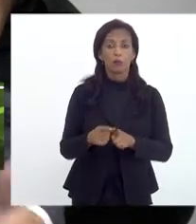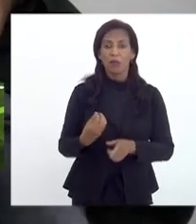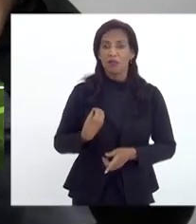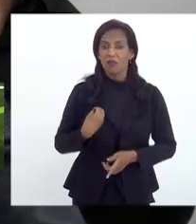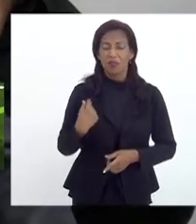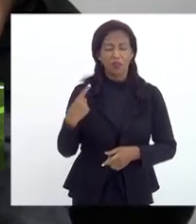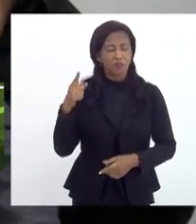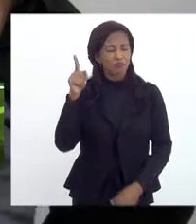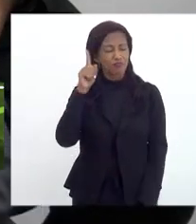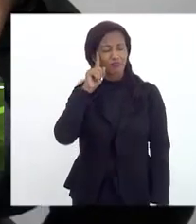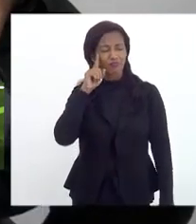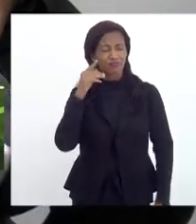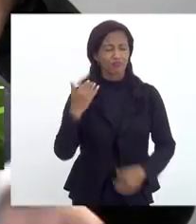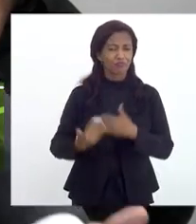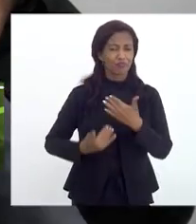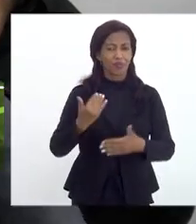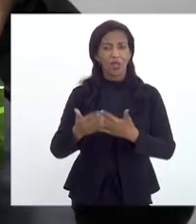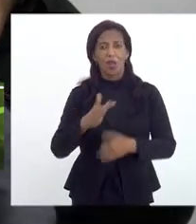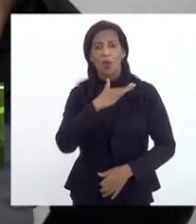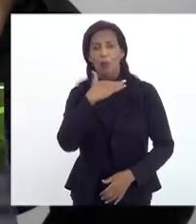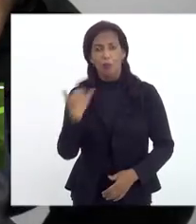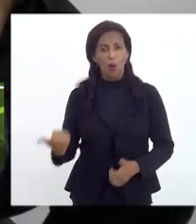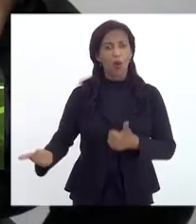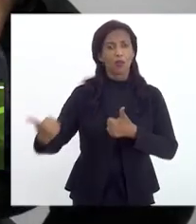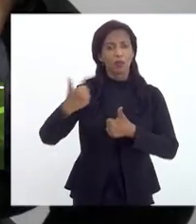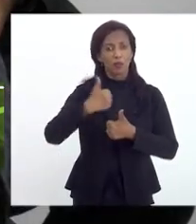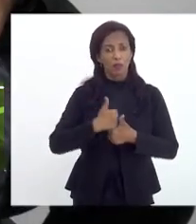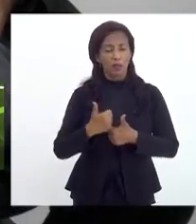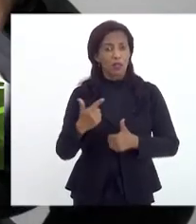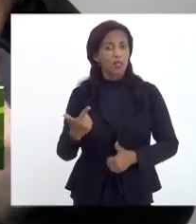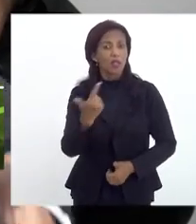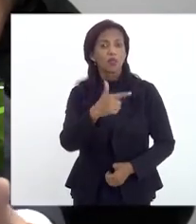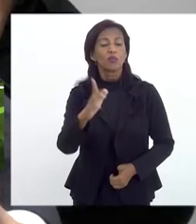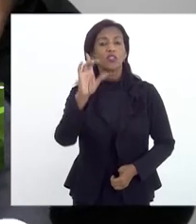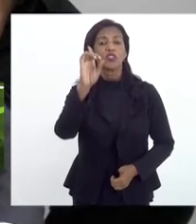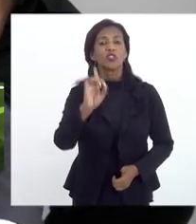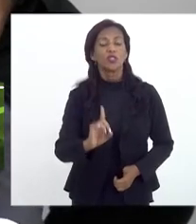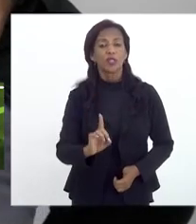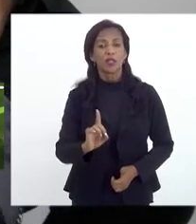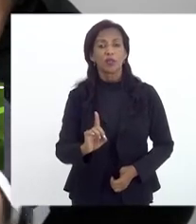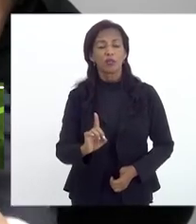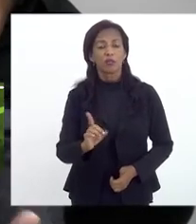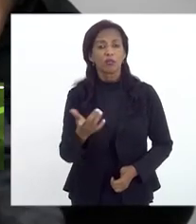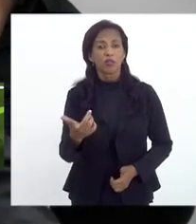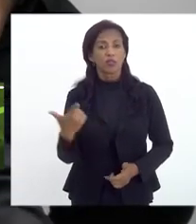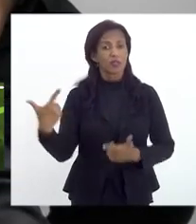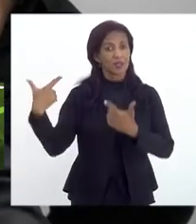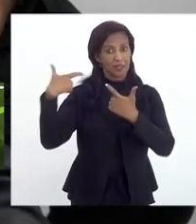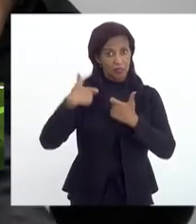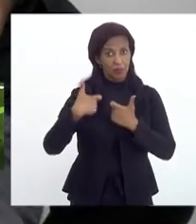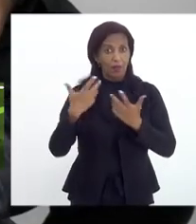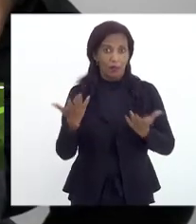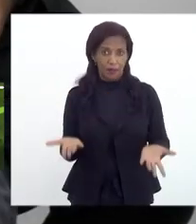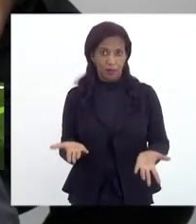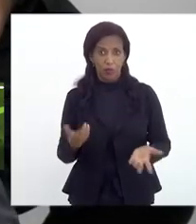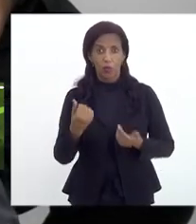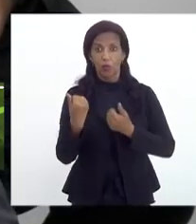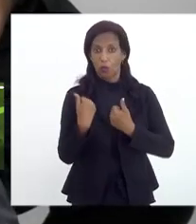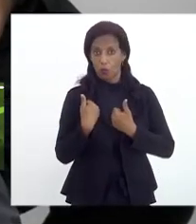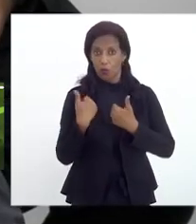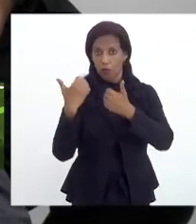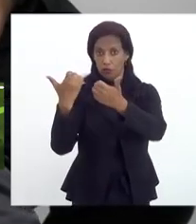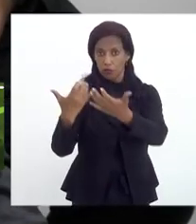isso cotidianamente Morre pelas pessoas Cotidianamente Porque não tem o direito De serem assaltadas Como eu estou dizendo